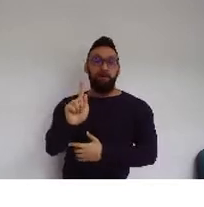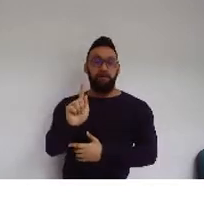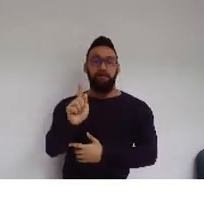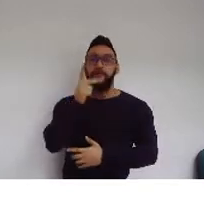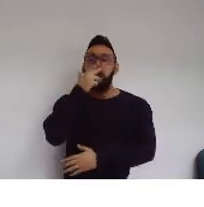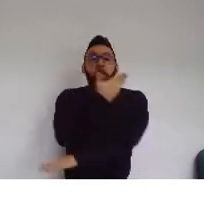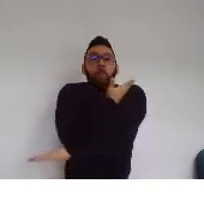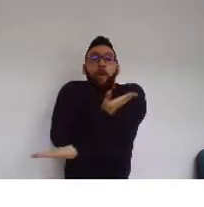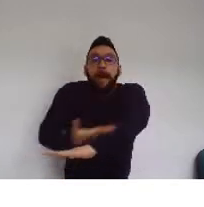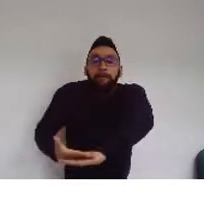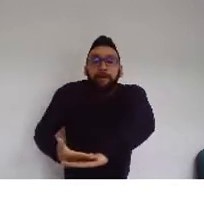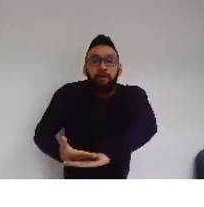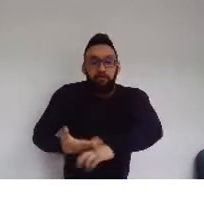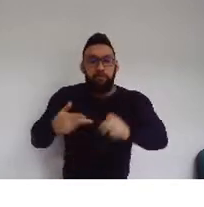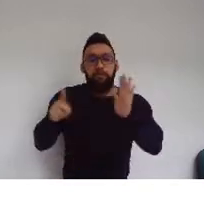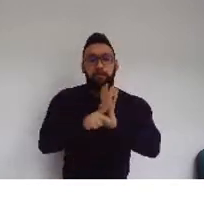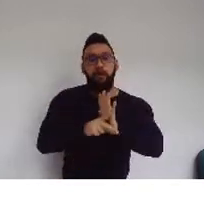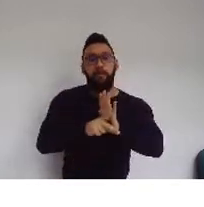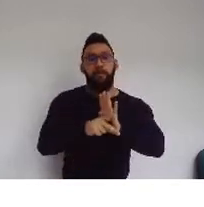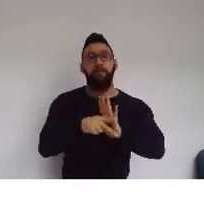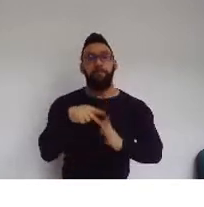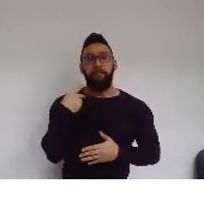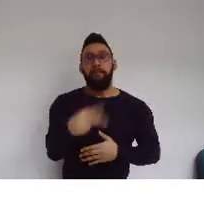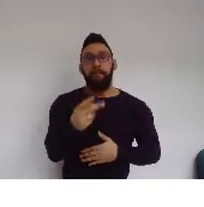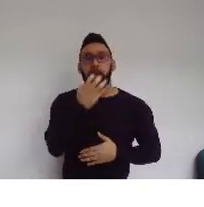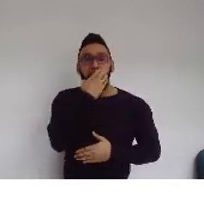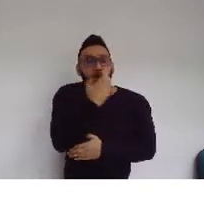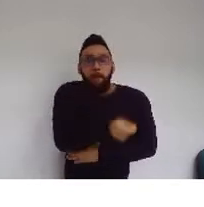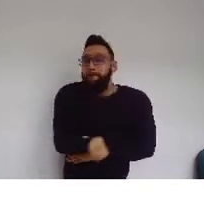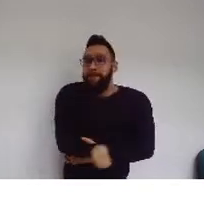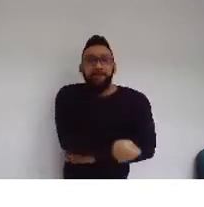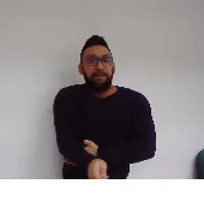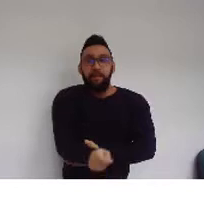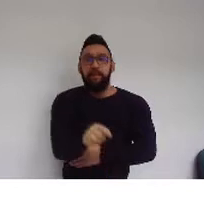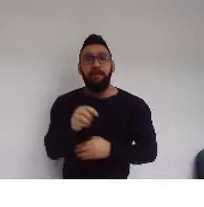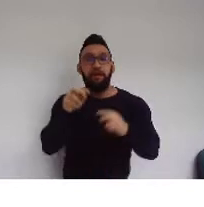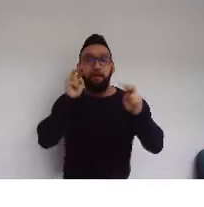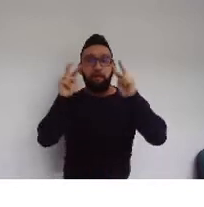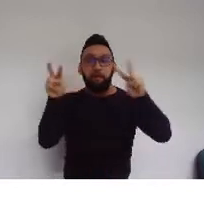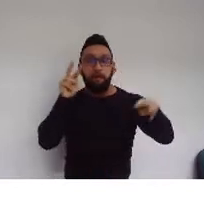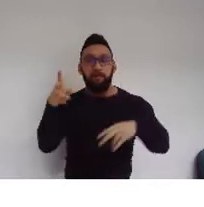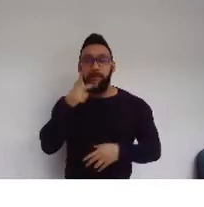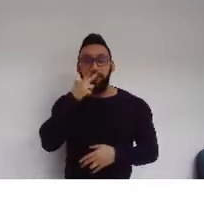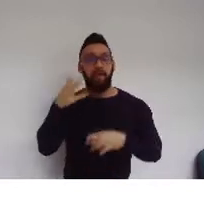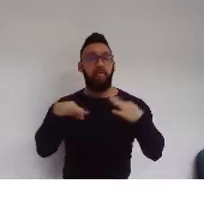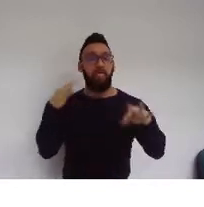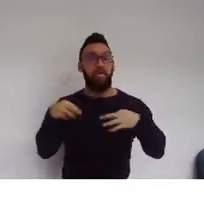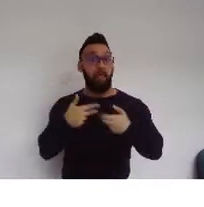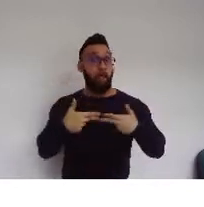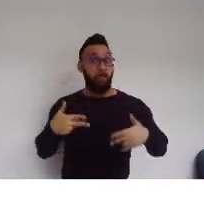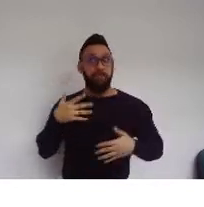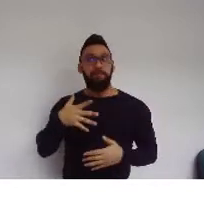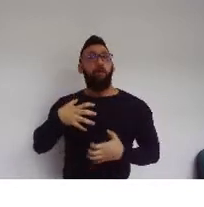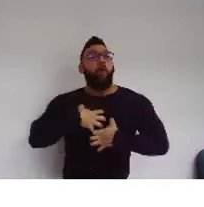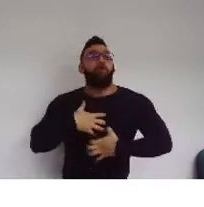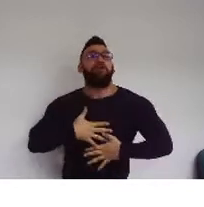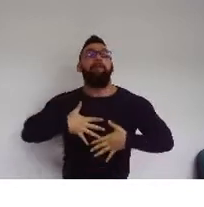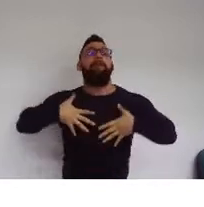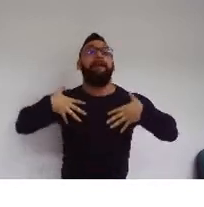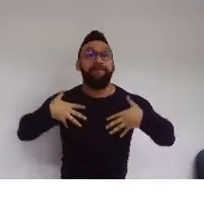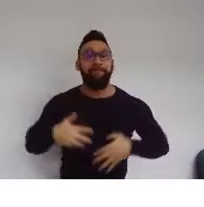Então, os espaços queer são esses espaços, né, que são onde